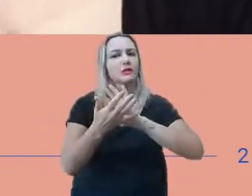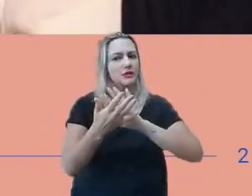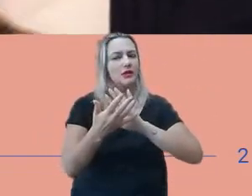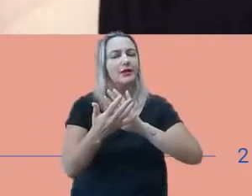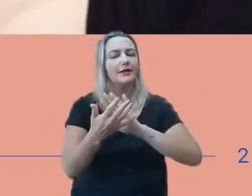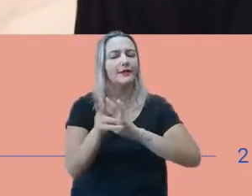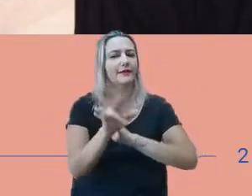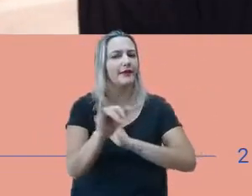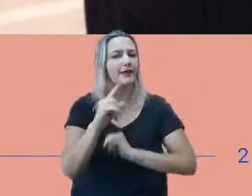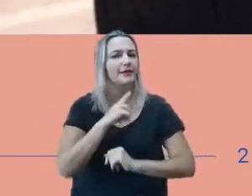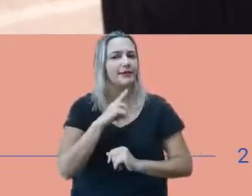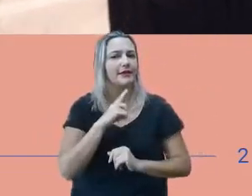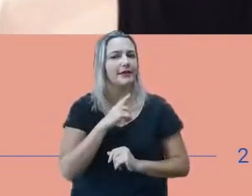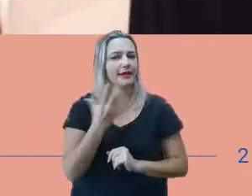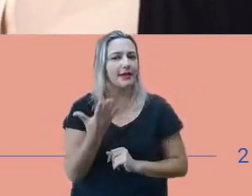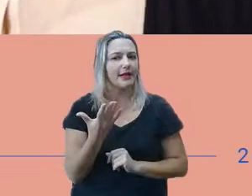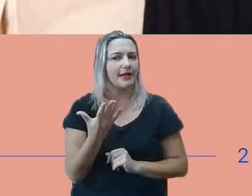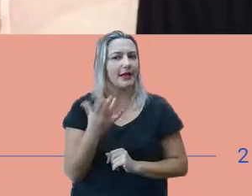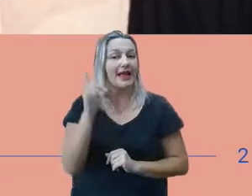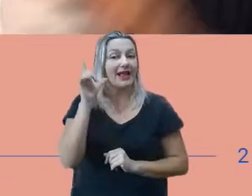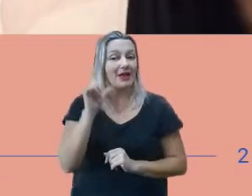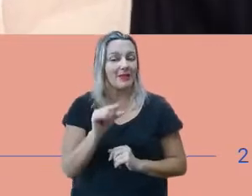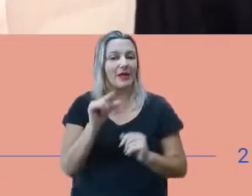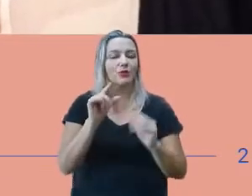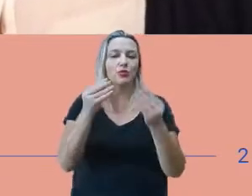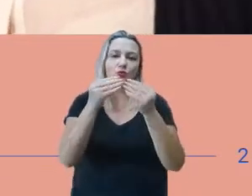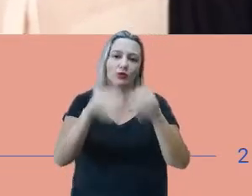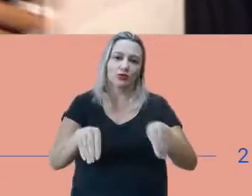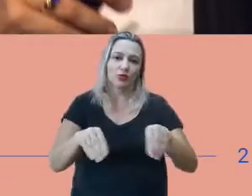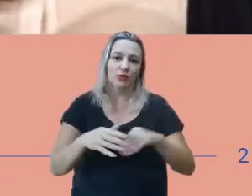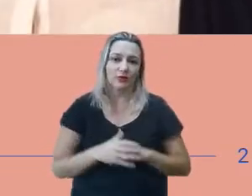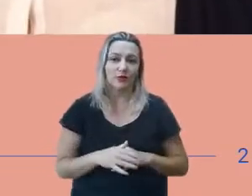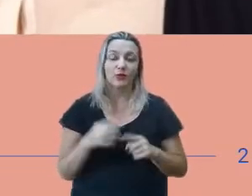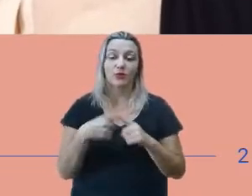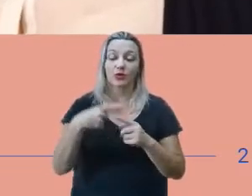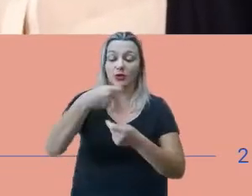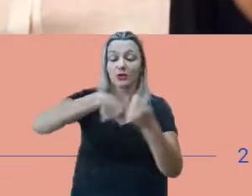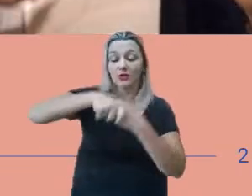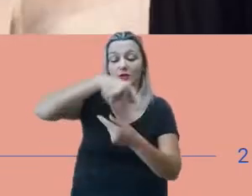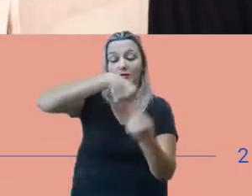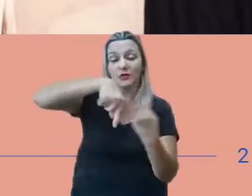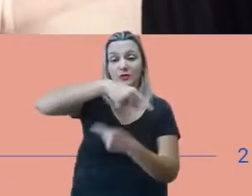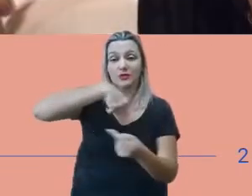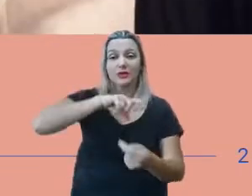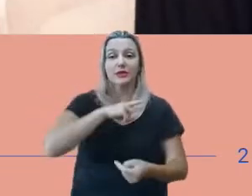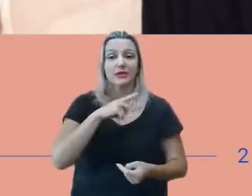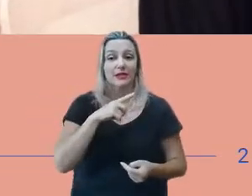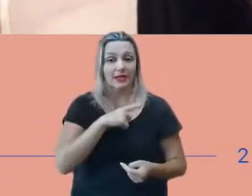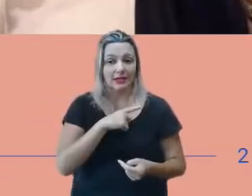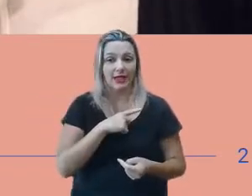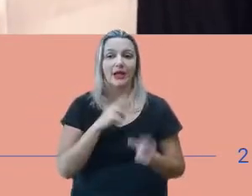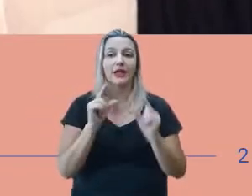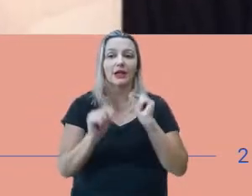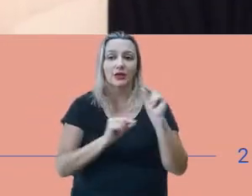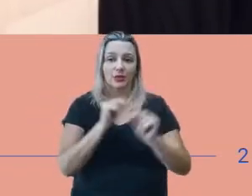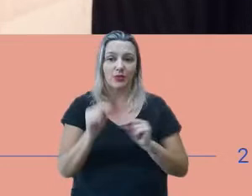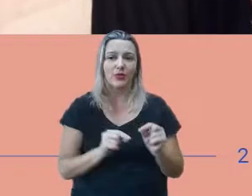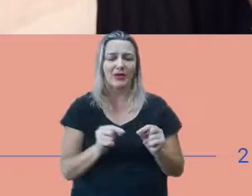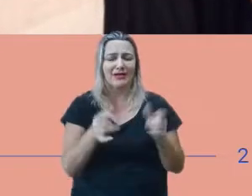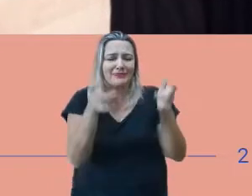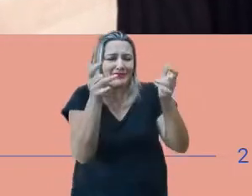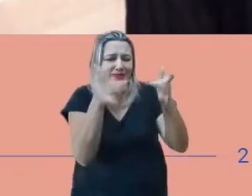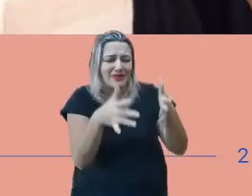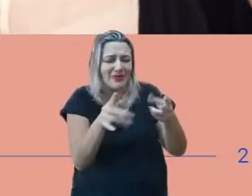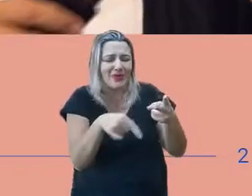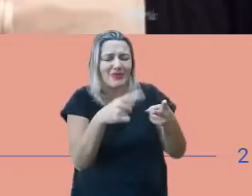muito menos Impacto porque a gente fala que a economia circular desenha o resíduo EA poluição fora